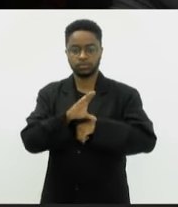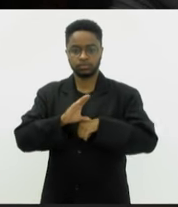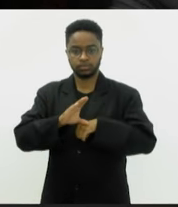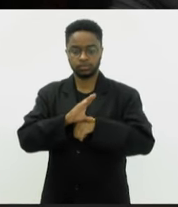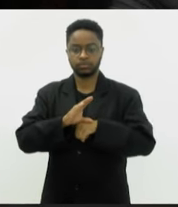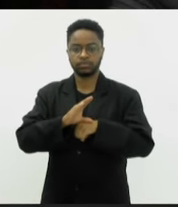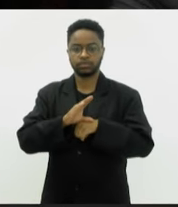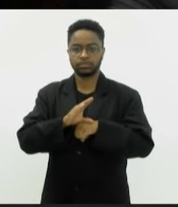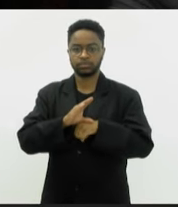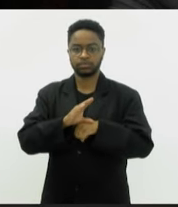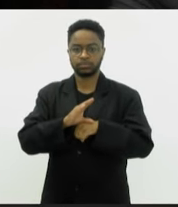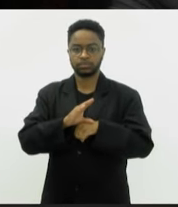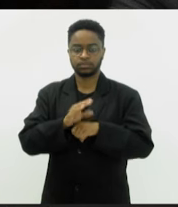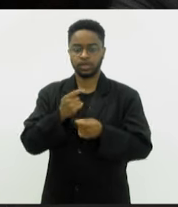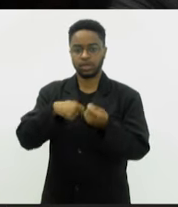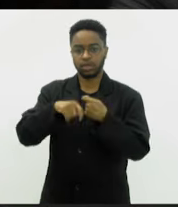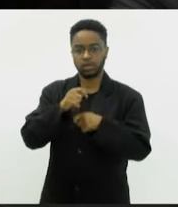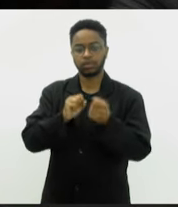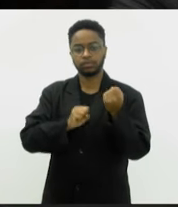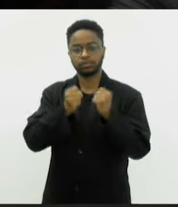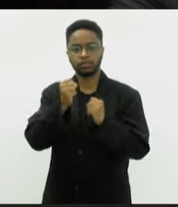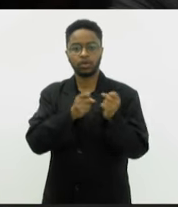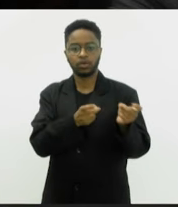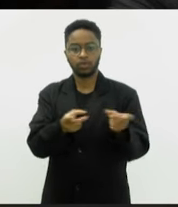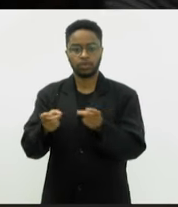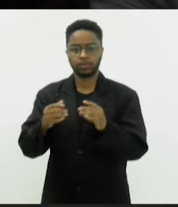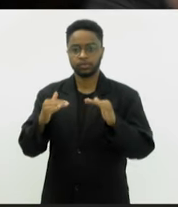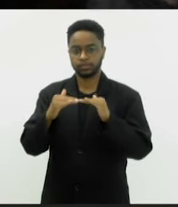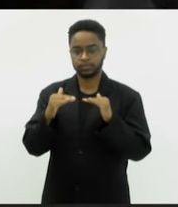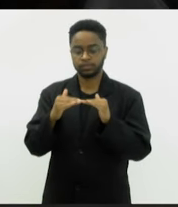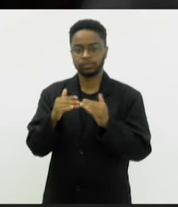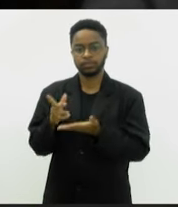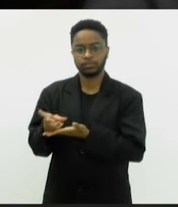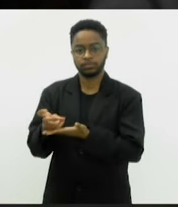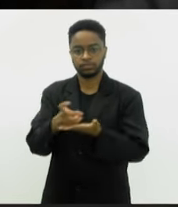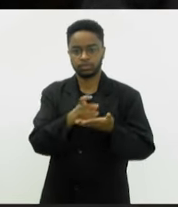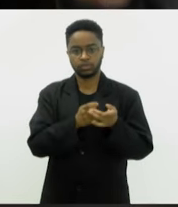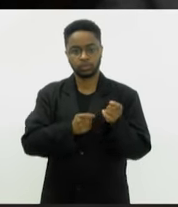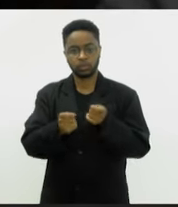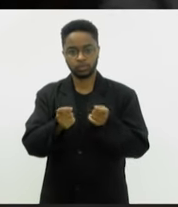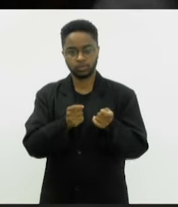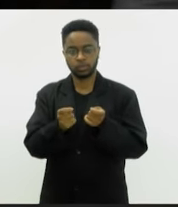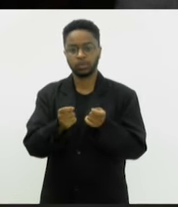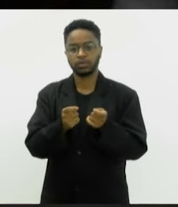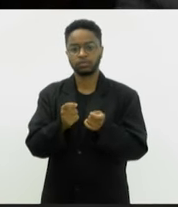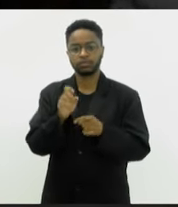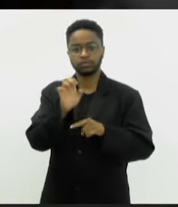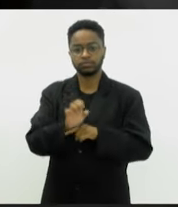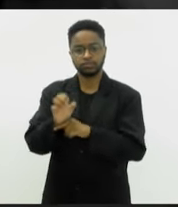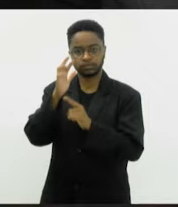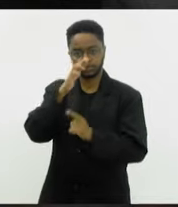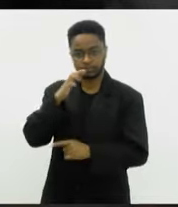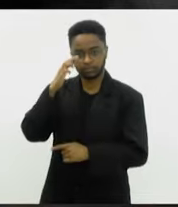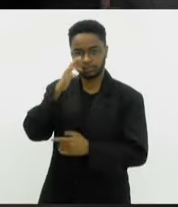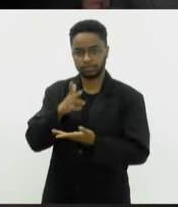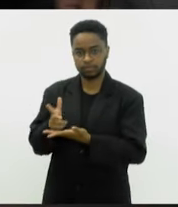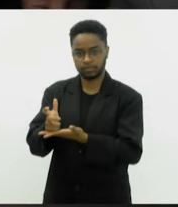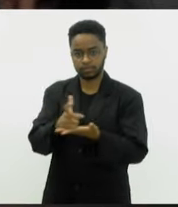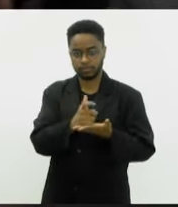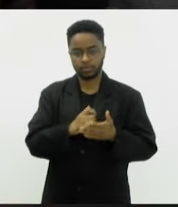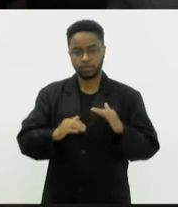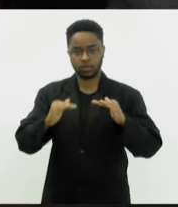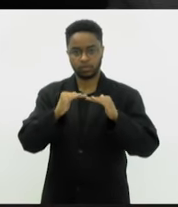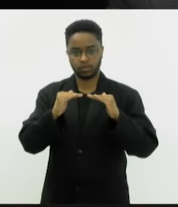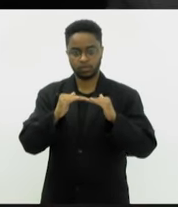Constitucionalidade, de Economia, Indústria e Comércio favorável, de Tributação, Controle da Arrecadação Estadual e Fiscalização dos Tributos Estaduais